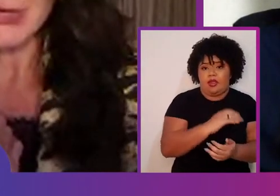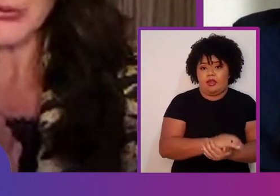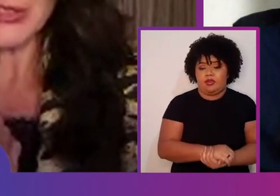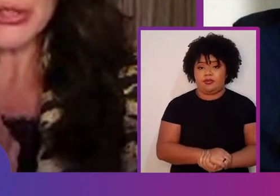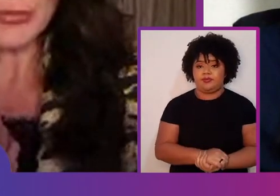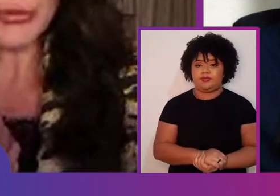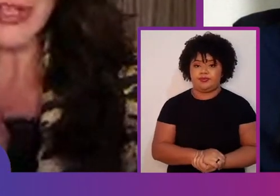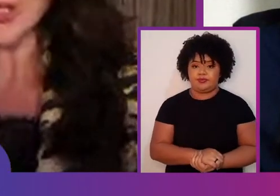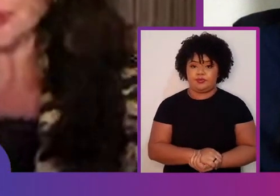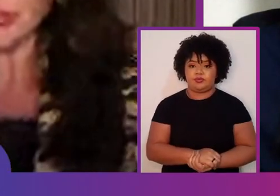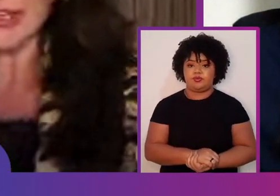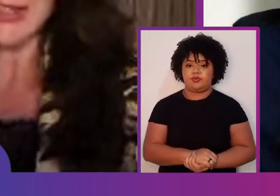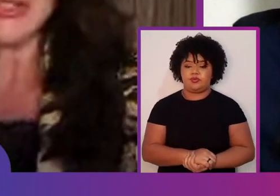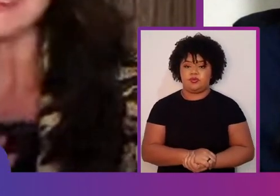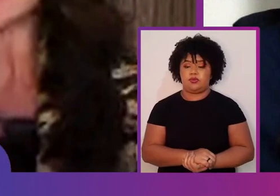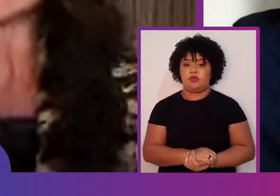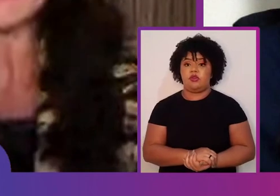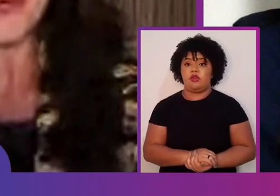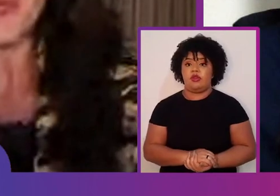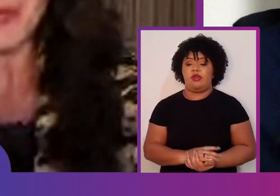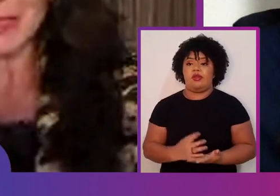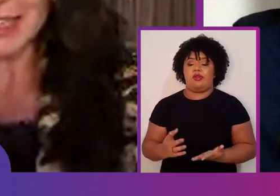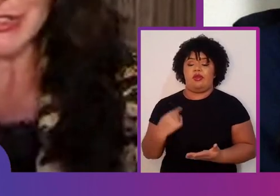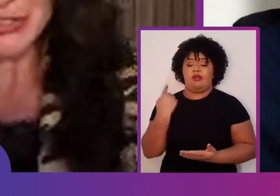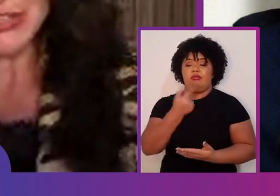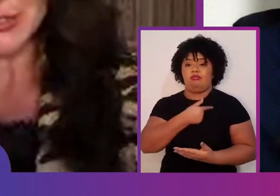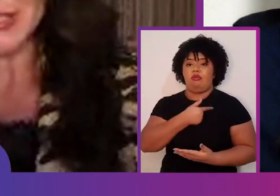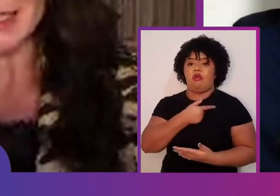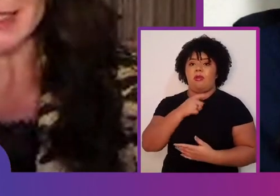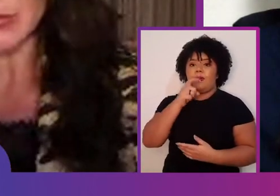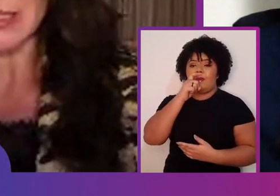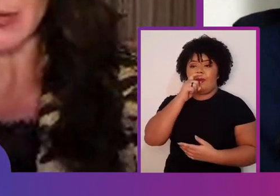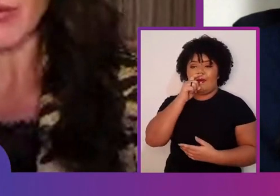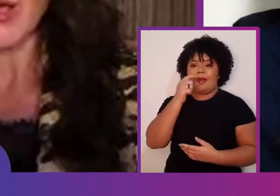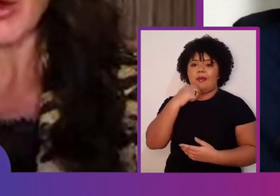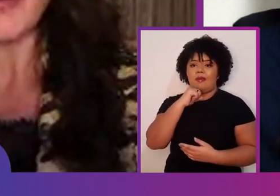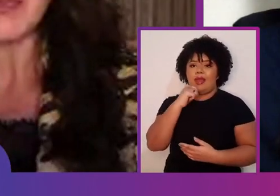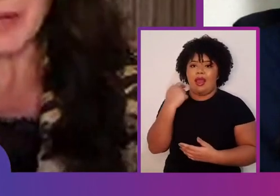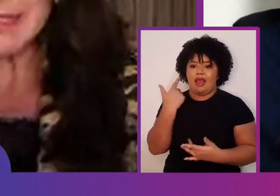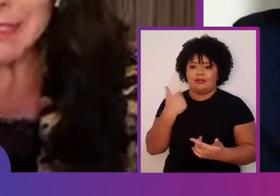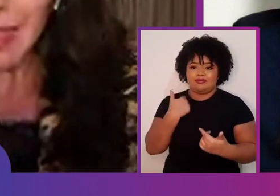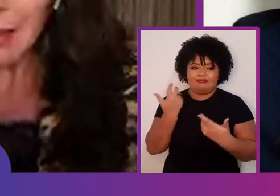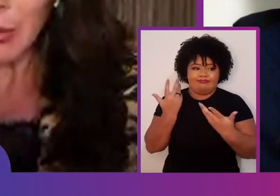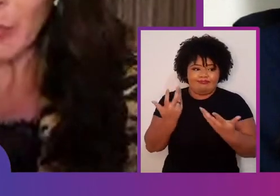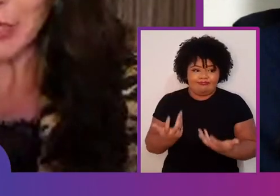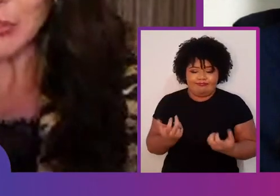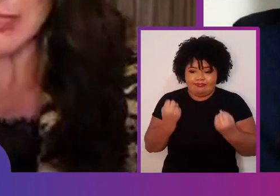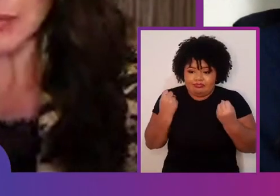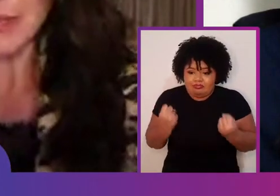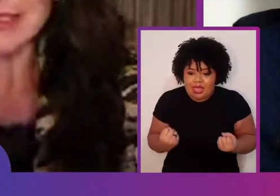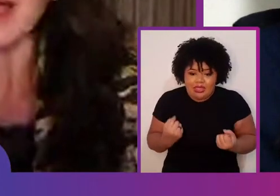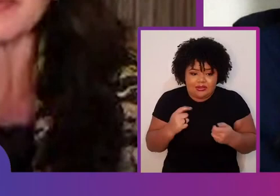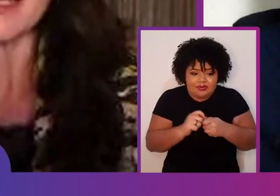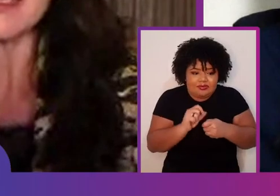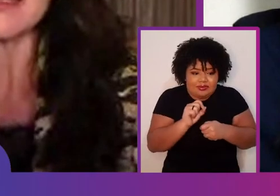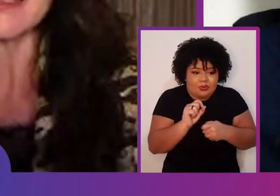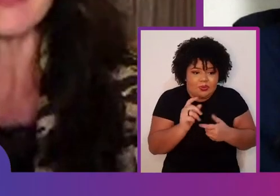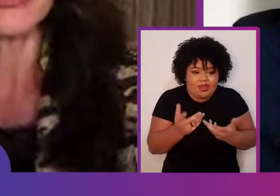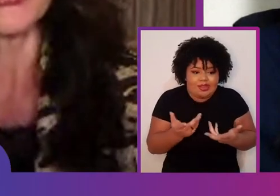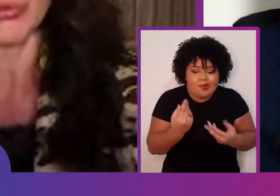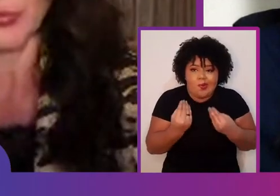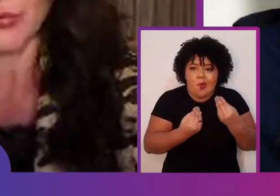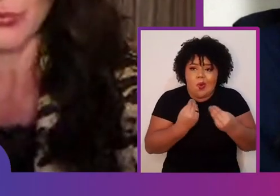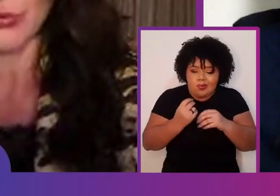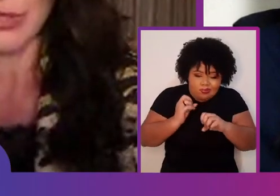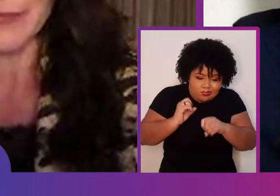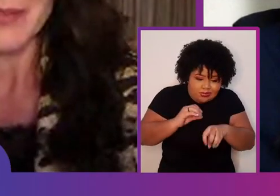às vezes, nos sentimos impotentes, incompetentes diante dessa situação. Como é que a gente faz para passar para eles